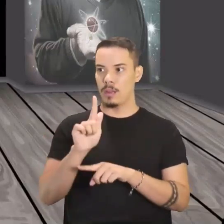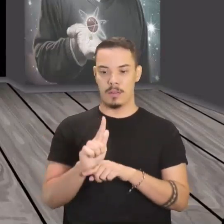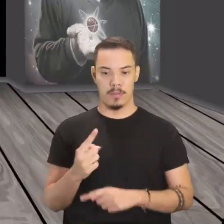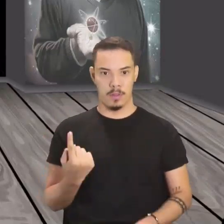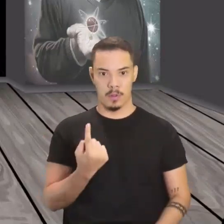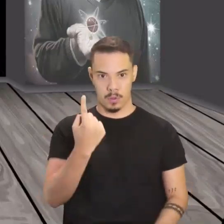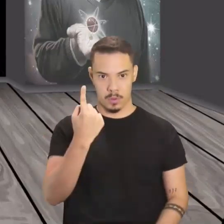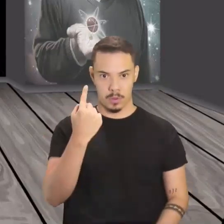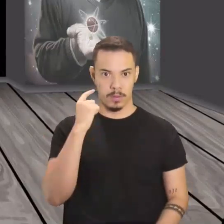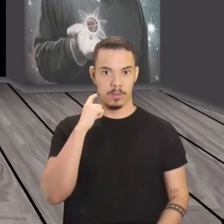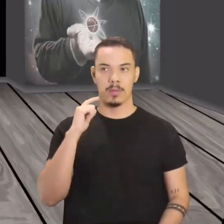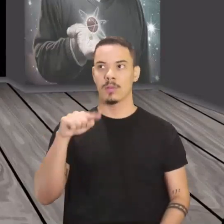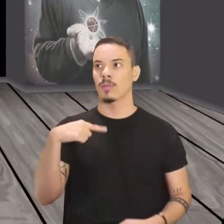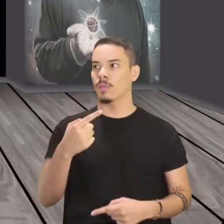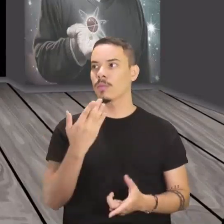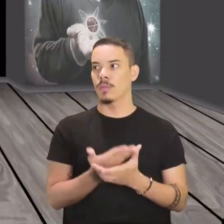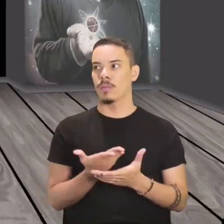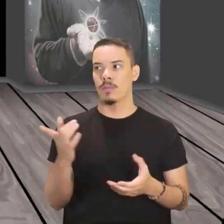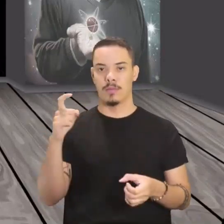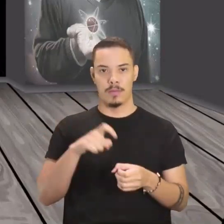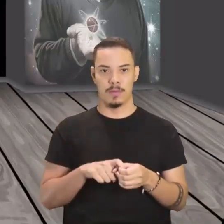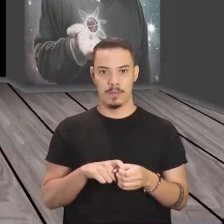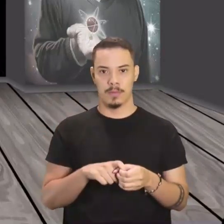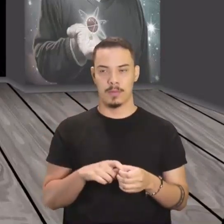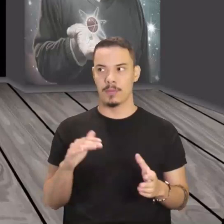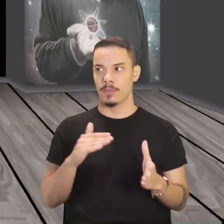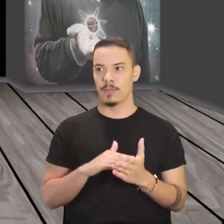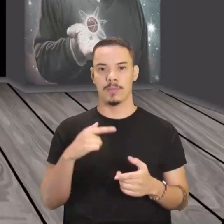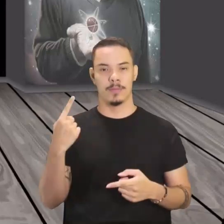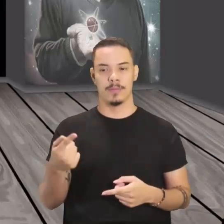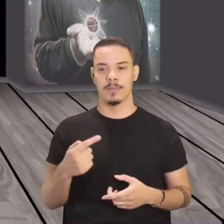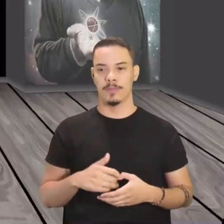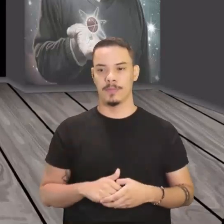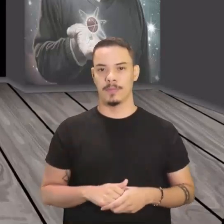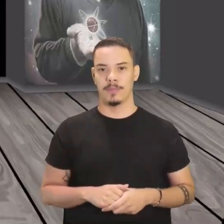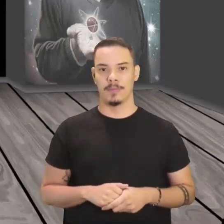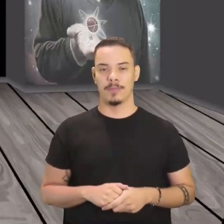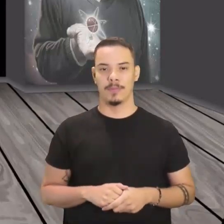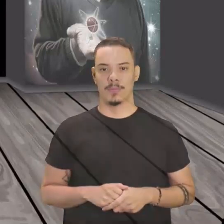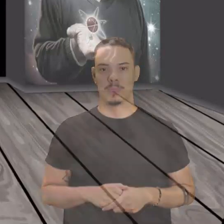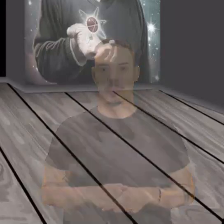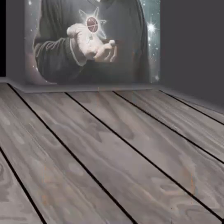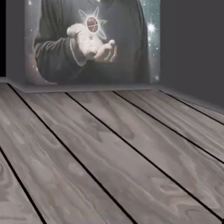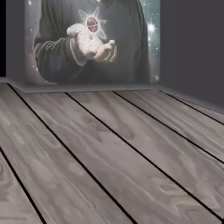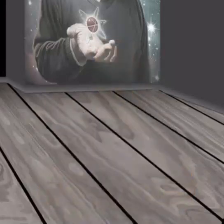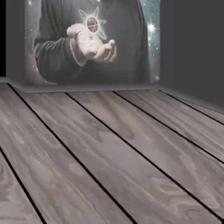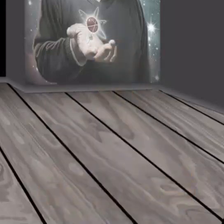altura. Né? Na próxima aula a gente volta com mais, né? Com certeza. Até mais, jovens. Até a próxima aula.